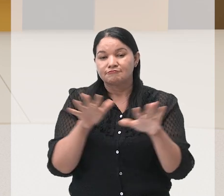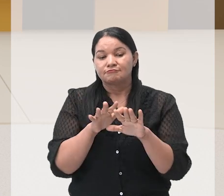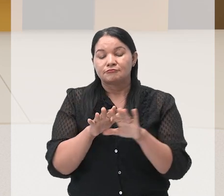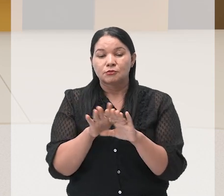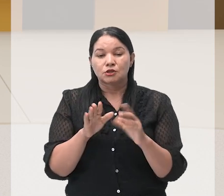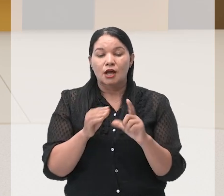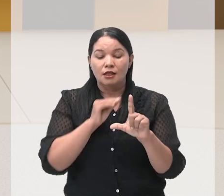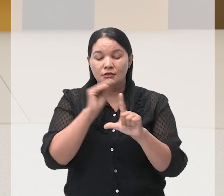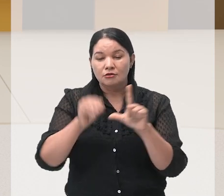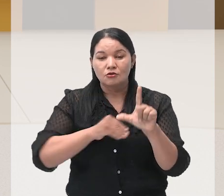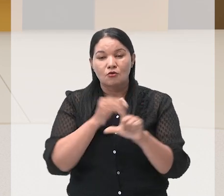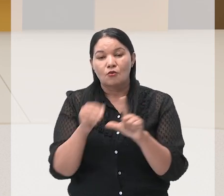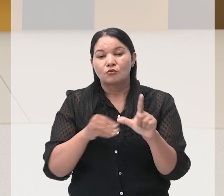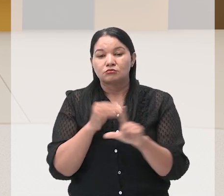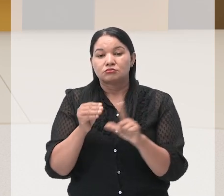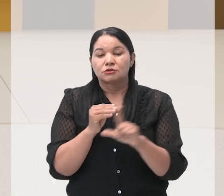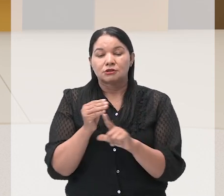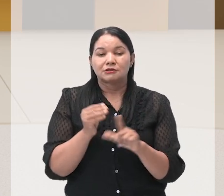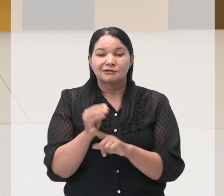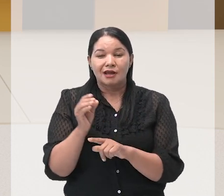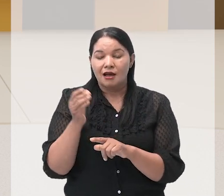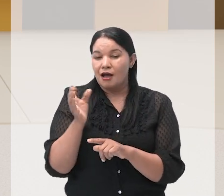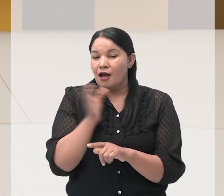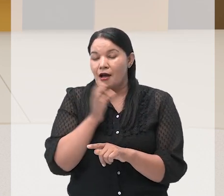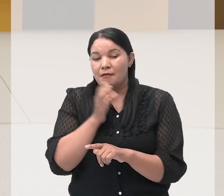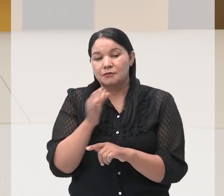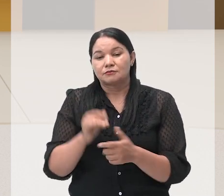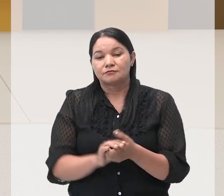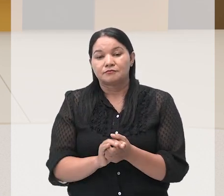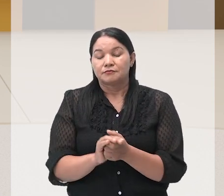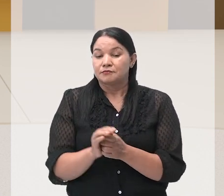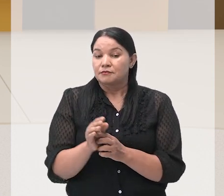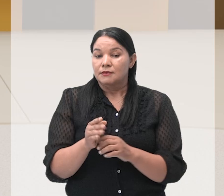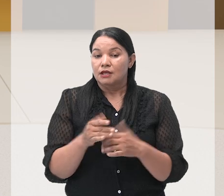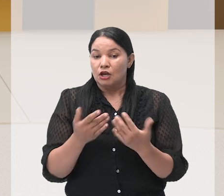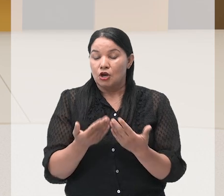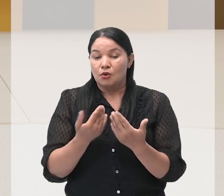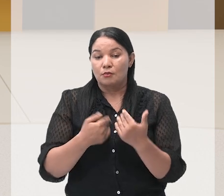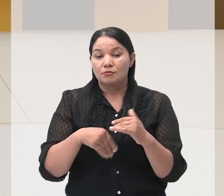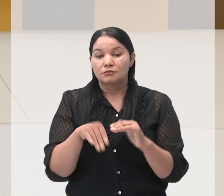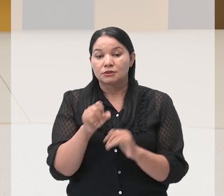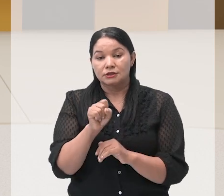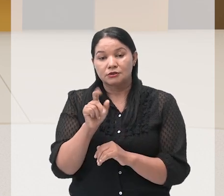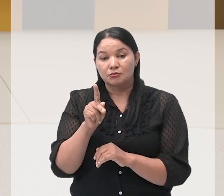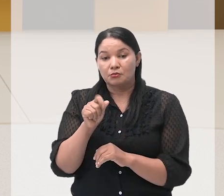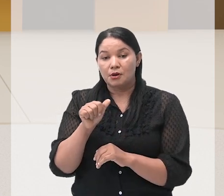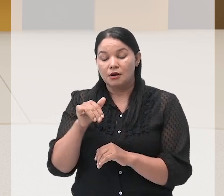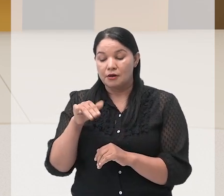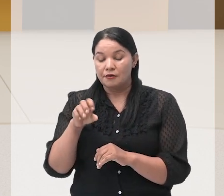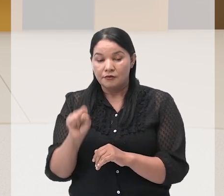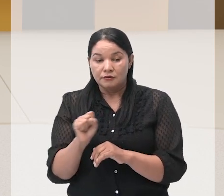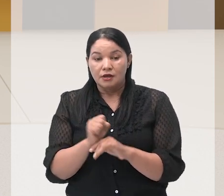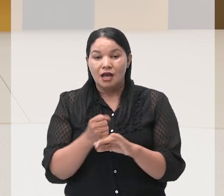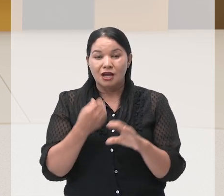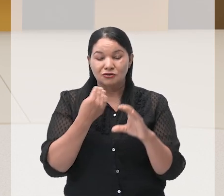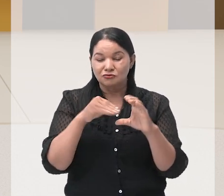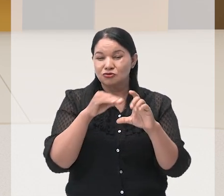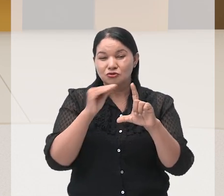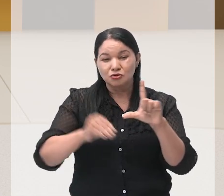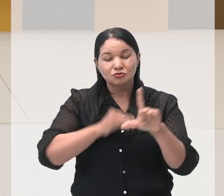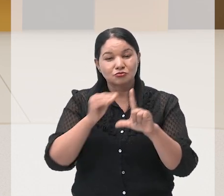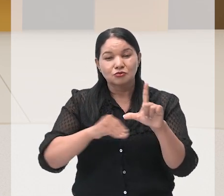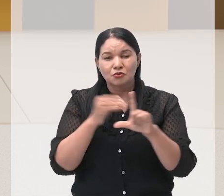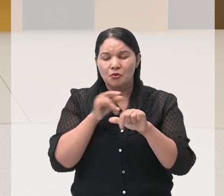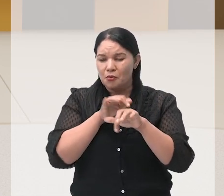O que são spams? São aquelas mensagens que são disparadas em massa. Então, elas têm um alcance muito grande, porque